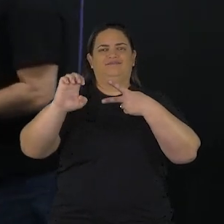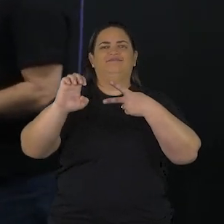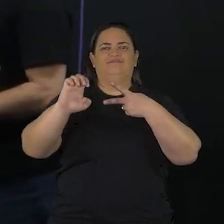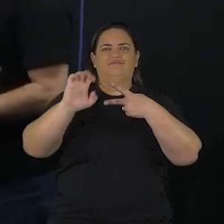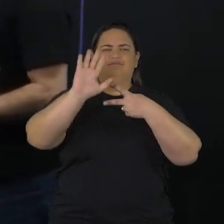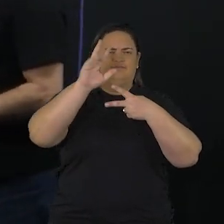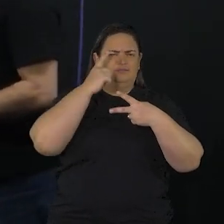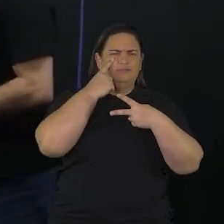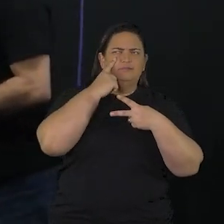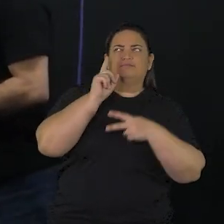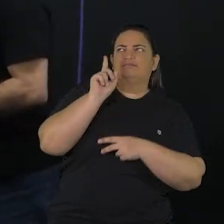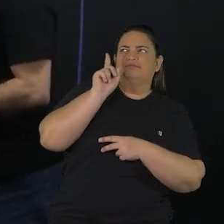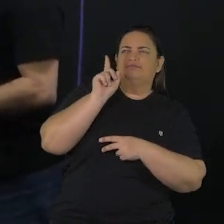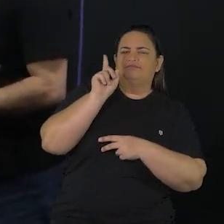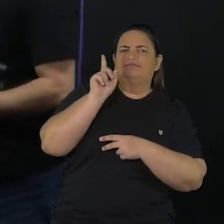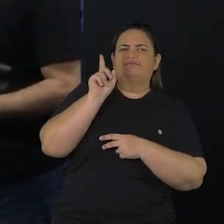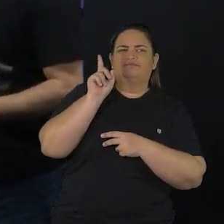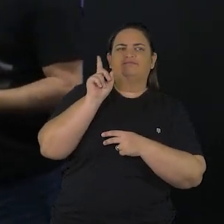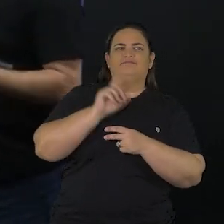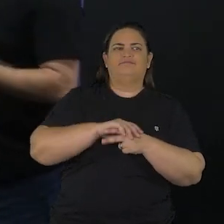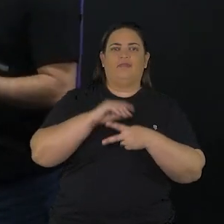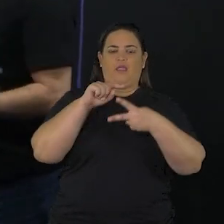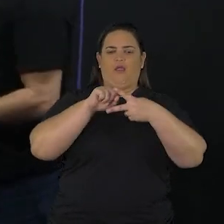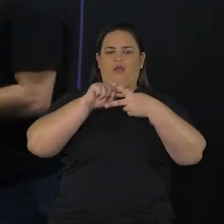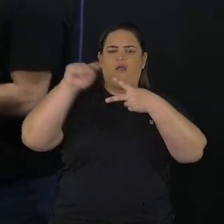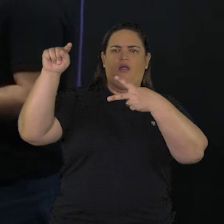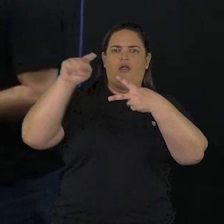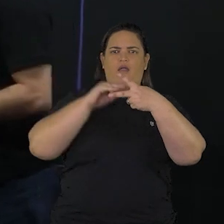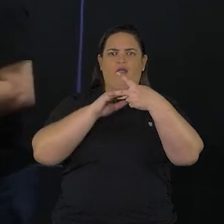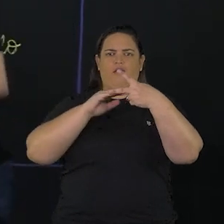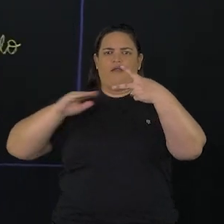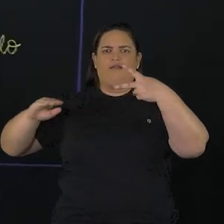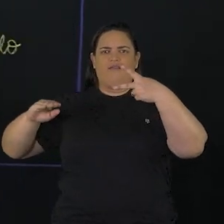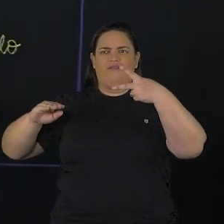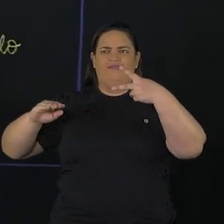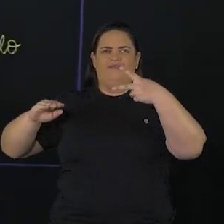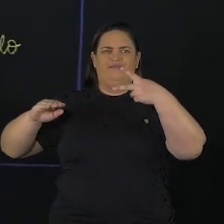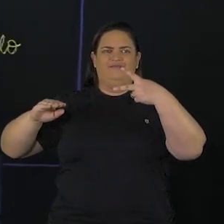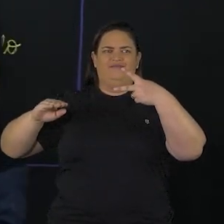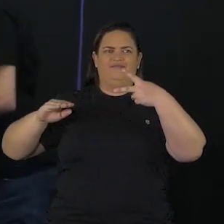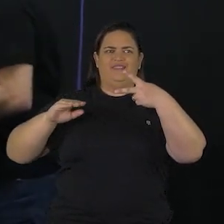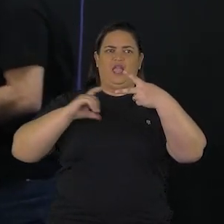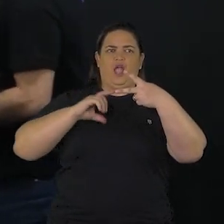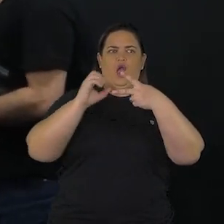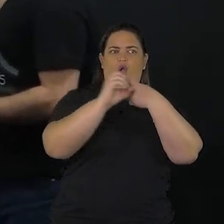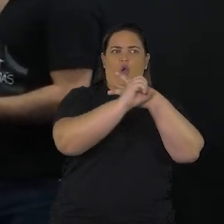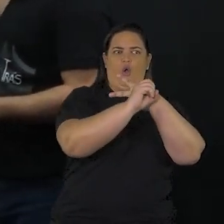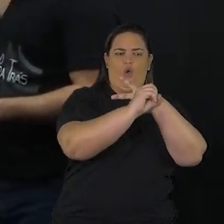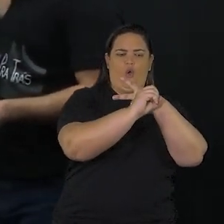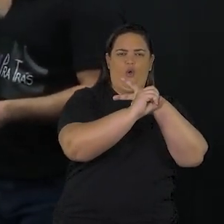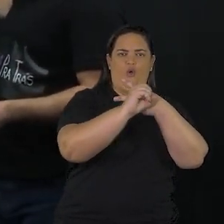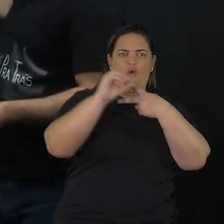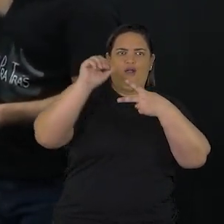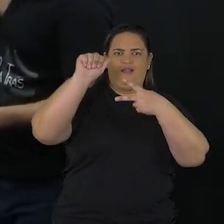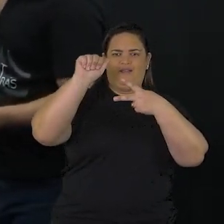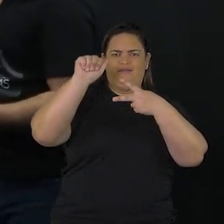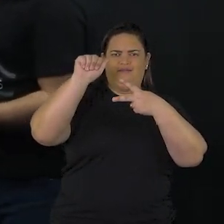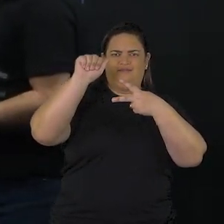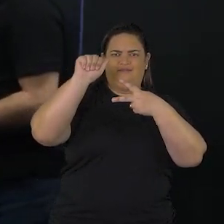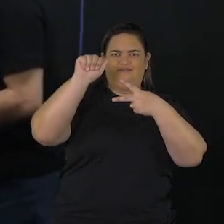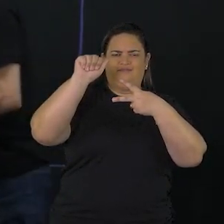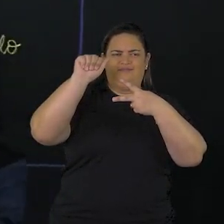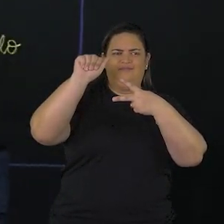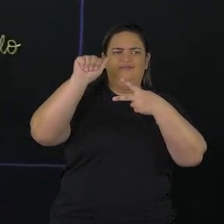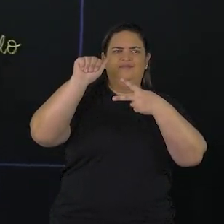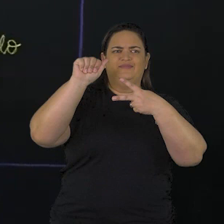seguinte, tá? Eu tenho aqui duas semirretas. Essa semirreta é formada por O e A, que é essa semirreta aqui no caso